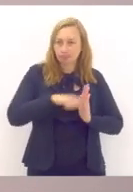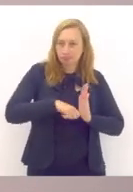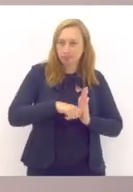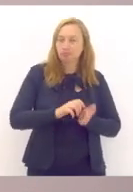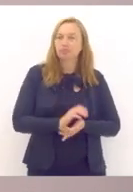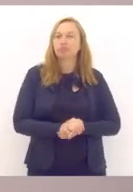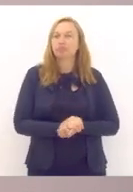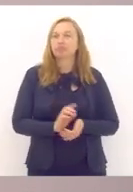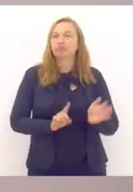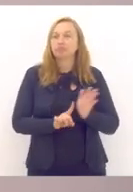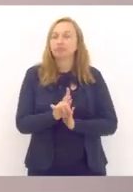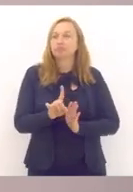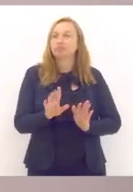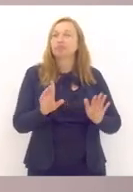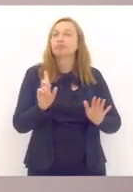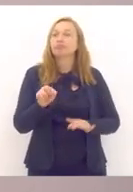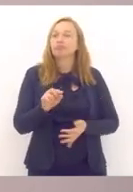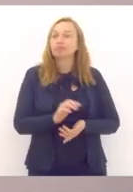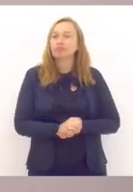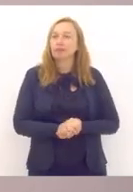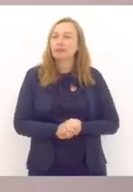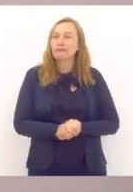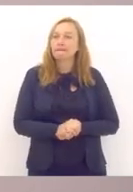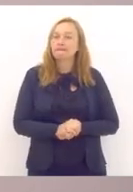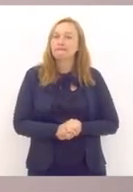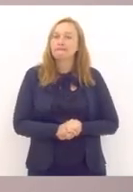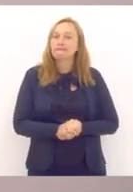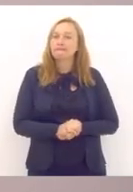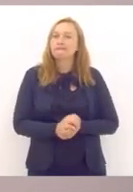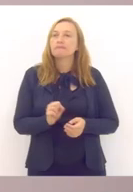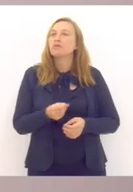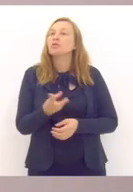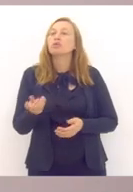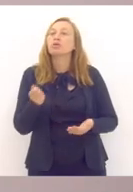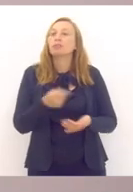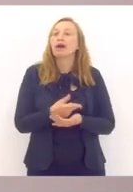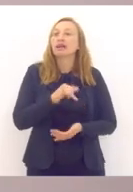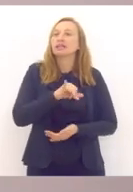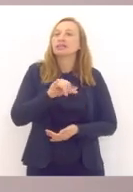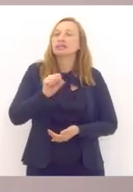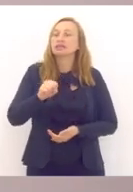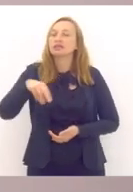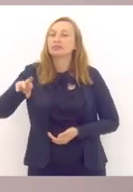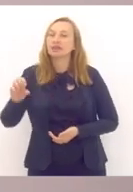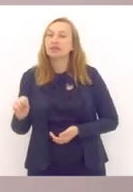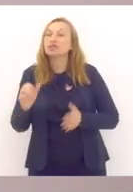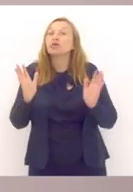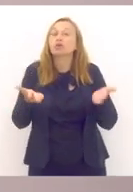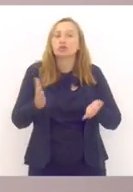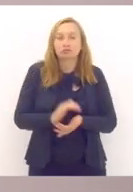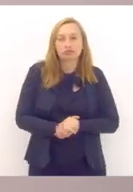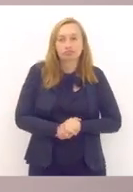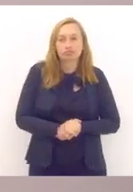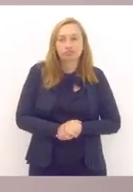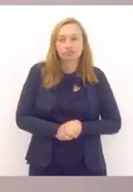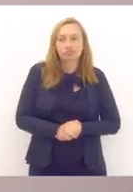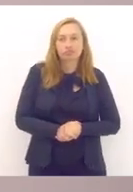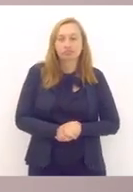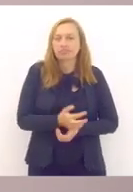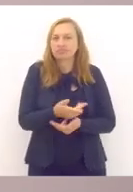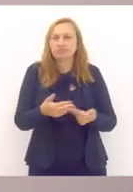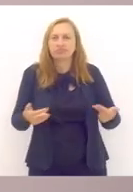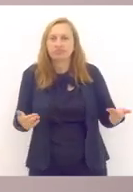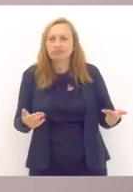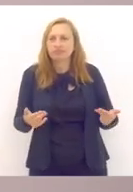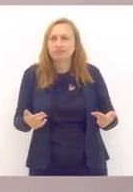A pergunta é qual é a... Quanto é que a gente paga de ICMS hoje? Se a gente pegasse assim, um grande número, é difícil dizer. Sabe por que tem tanto